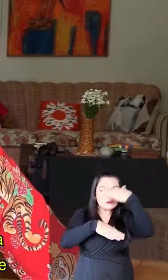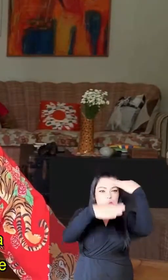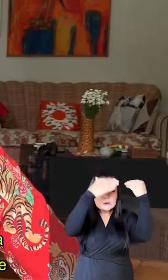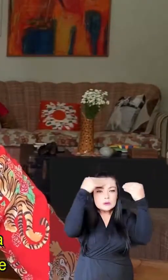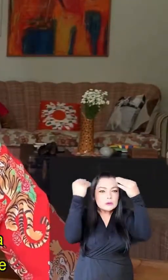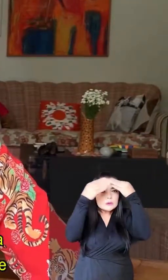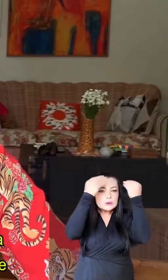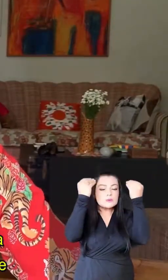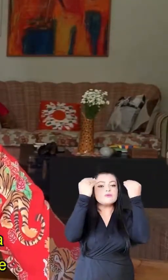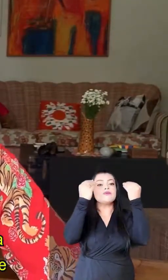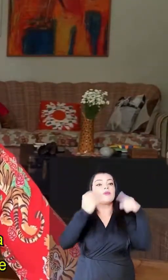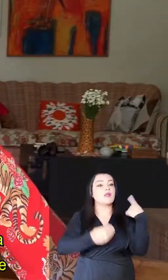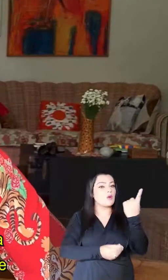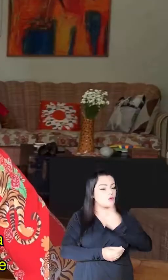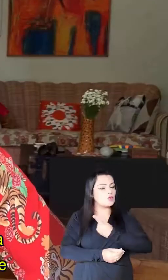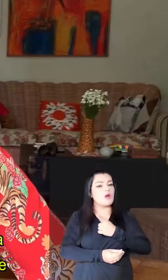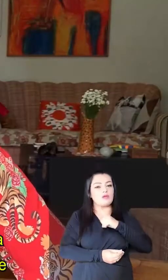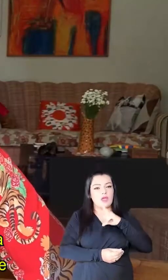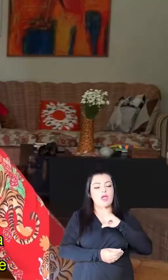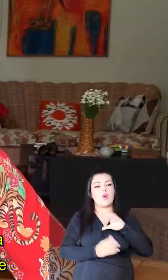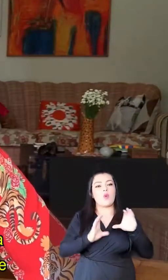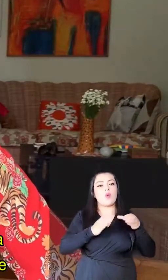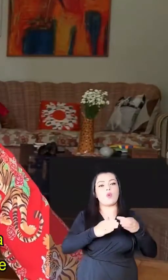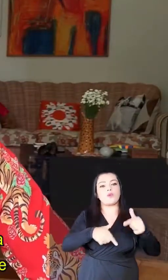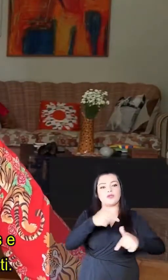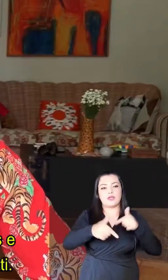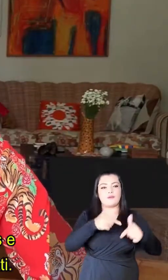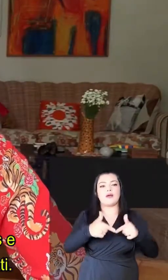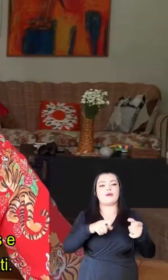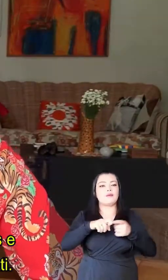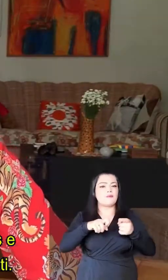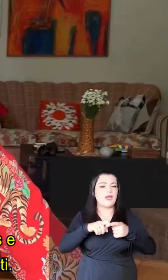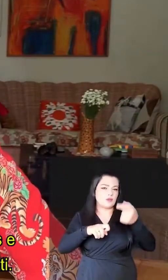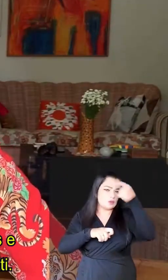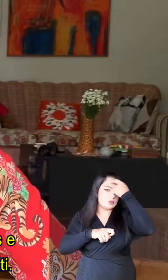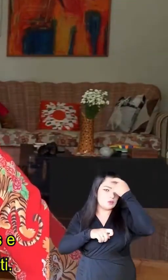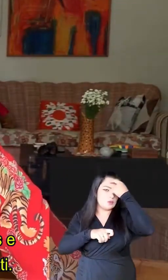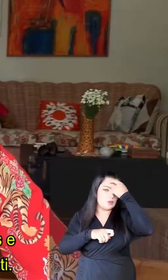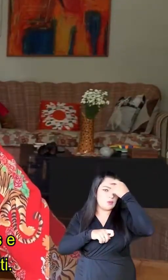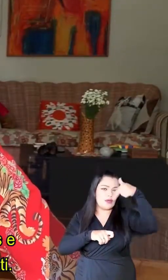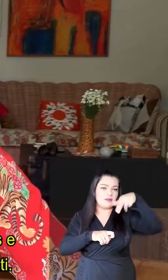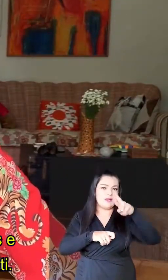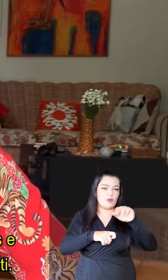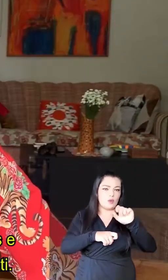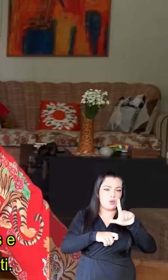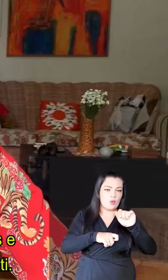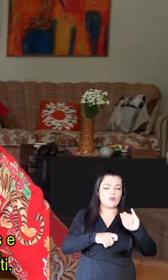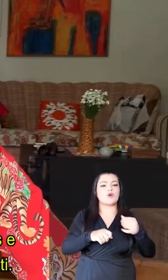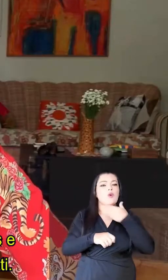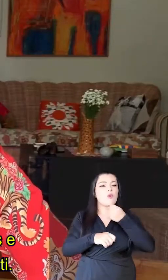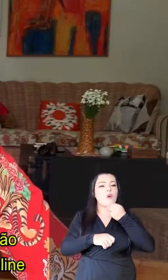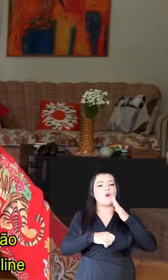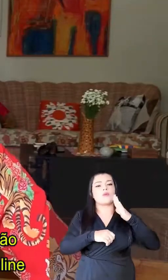tem parceria com a equipe do Núcleo de Neurologia Cognitiva e do Comportamento do Hospital das Clínicas e com o pesquisador, que é o